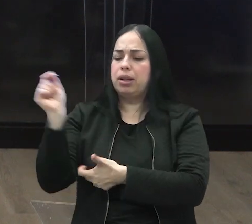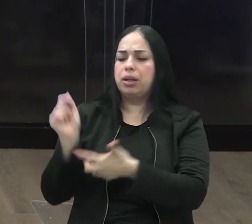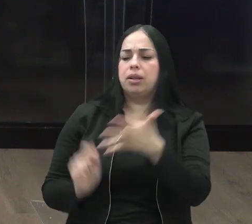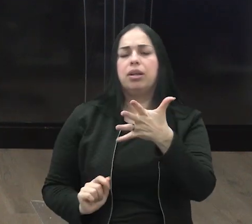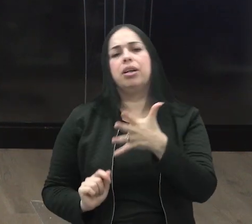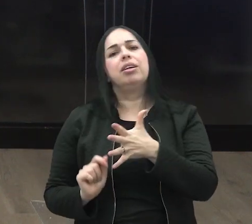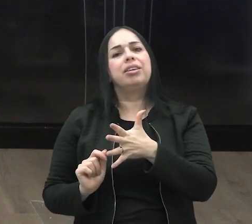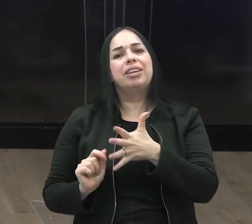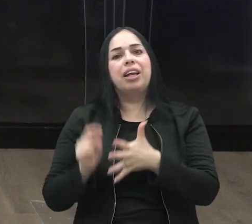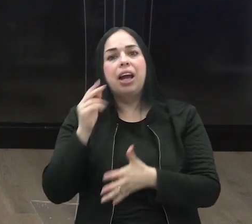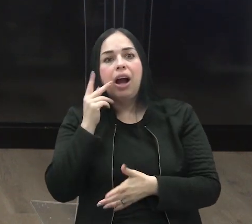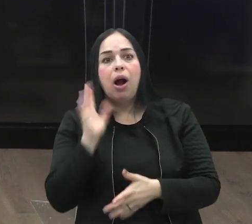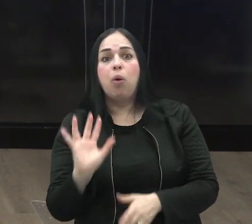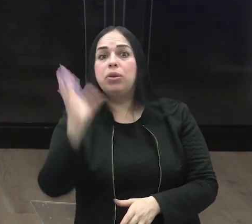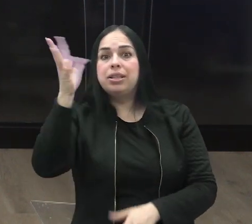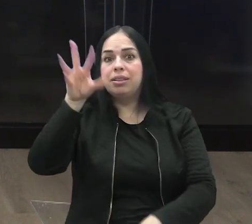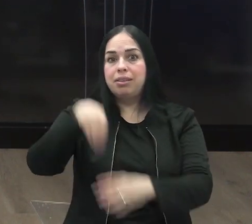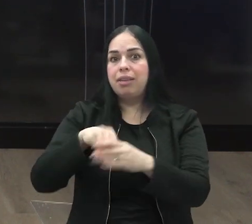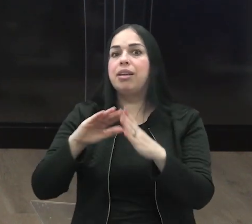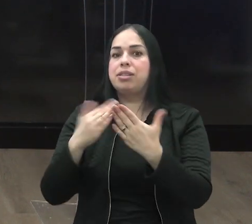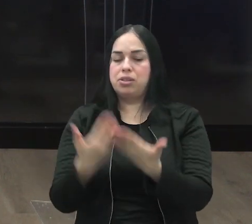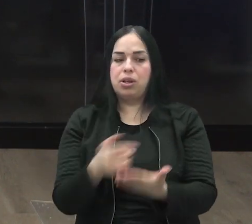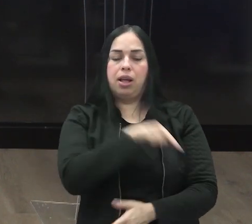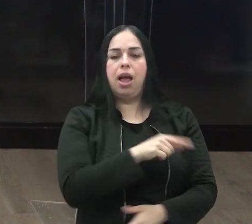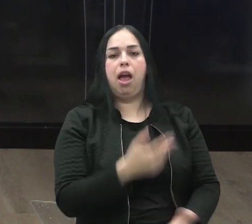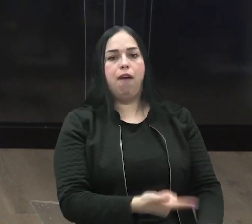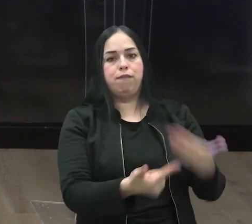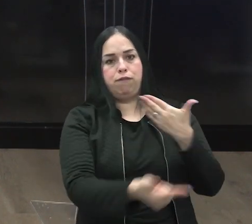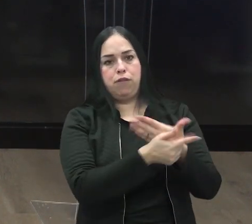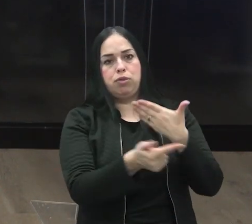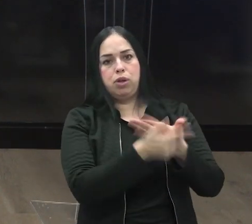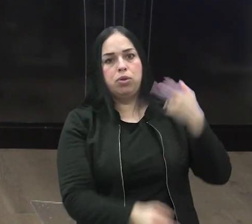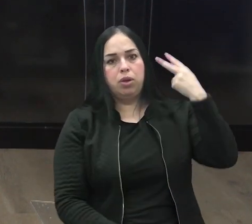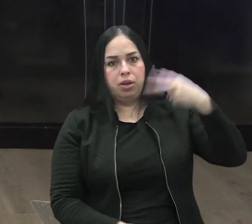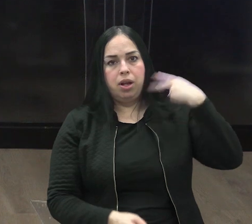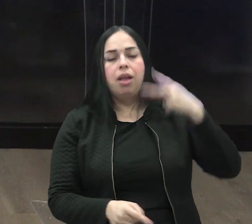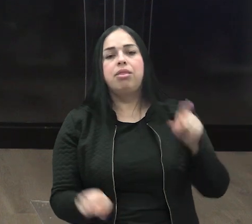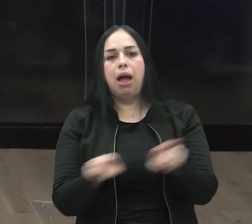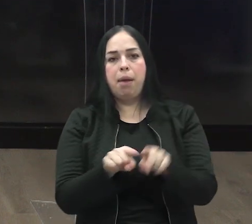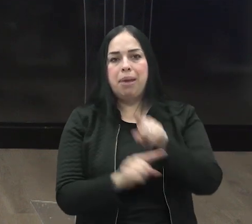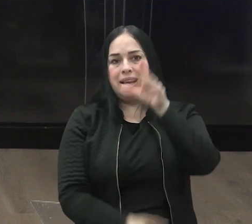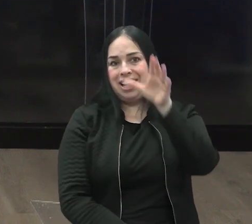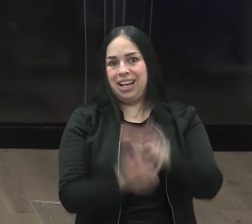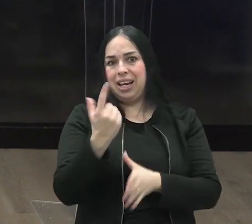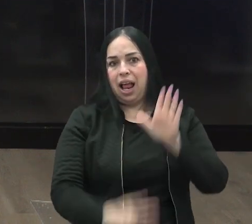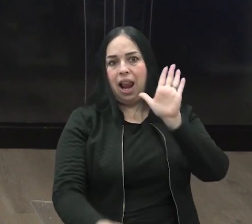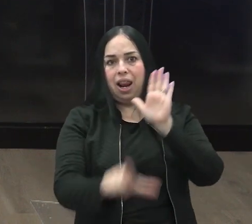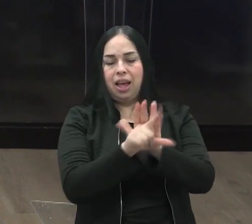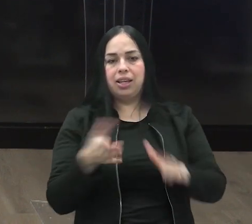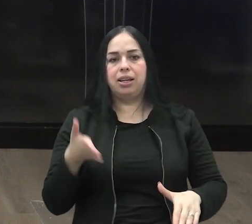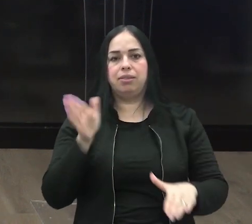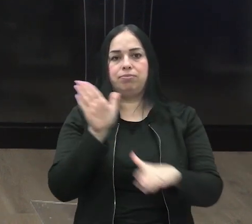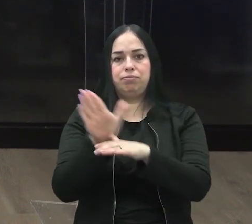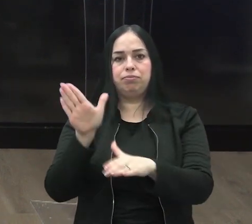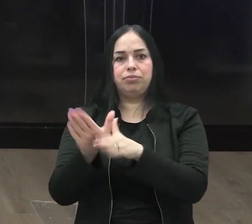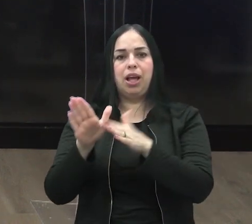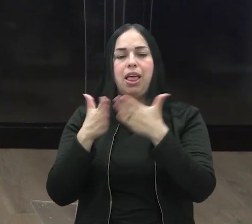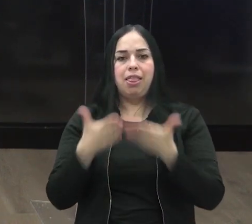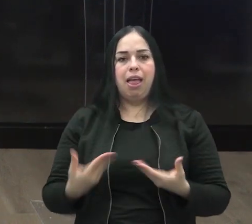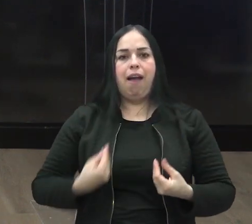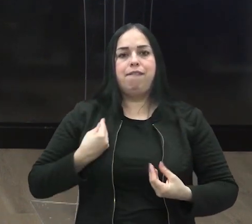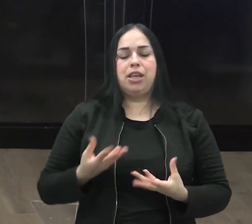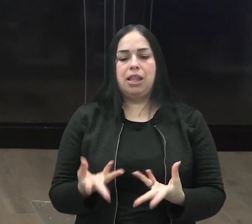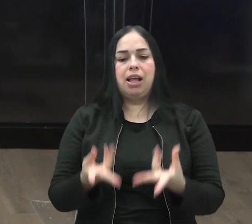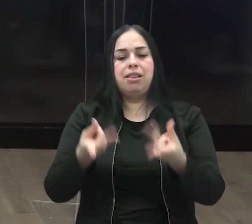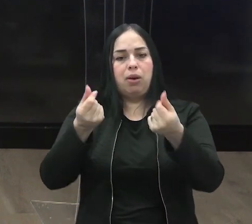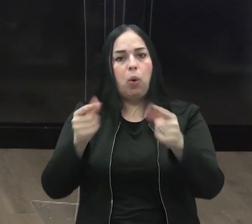perto o trabalho que é desenvolvido nas escolas aqui do município é papel dos vereadores, que também criam legislação que